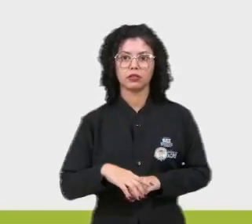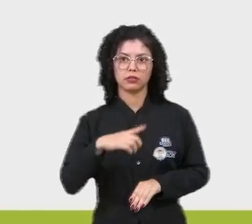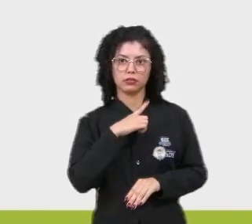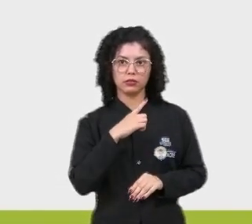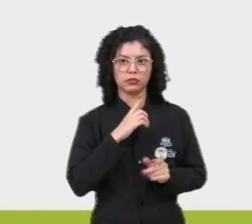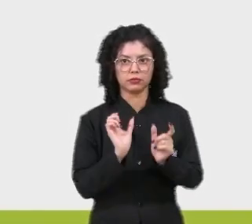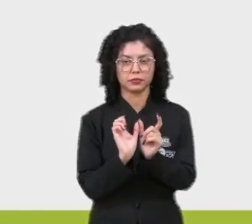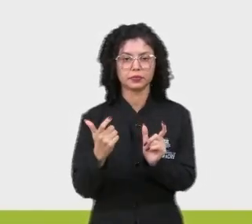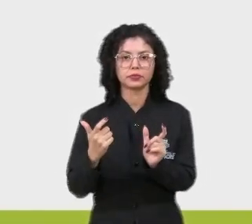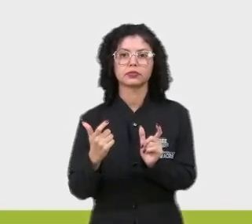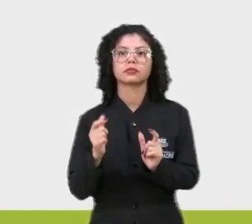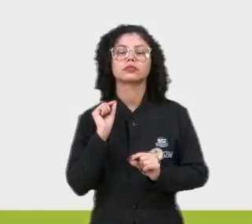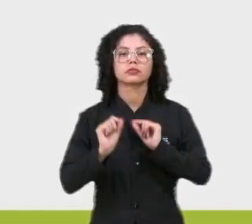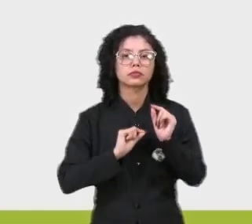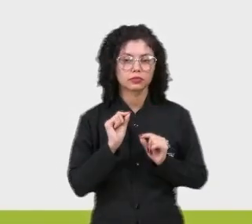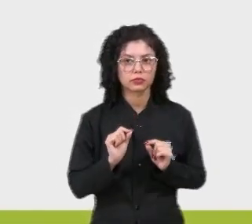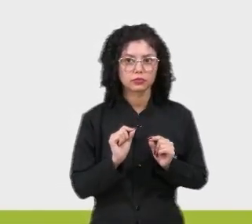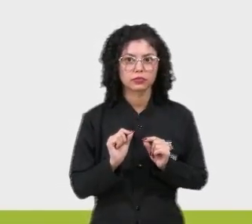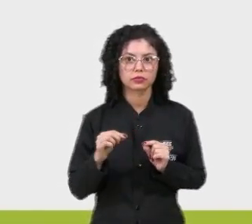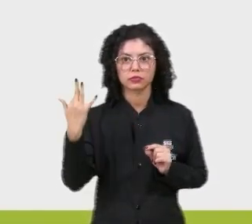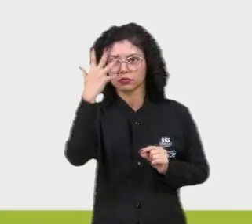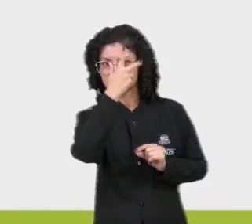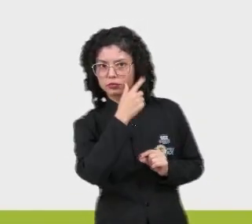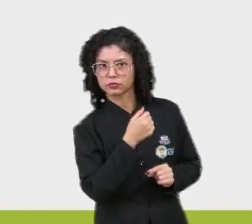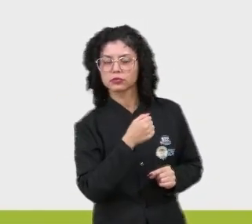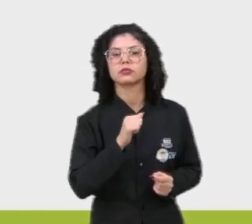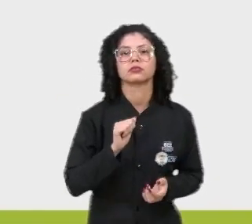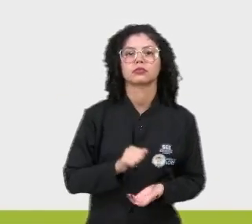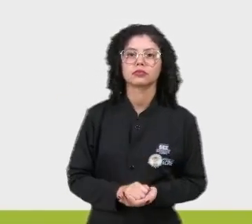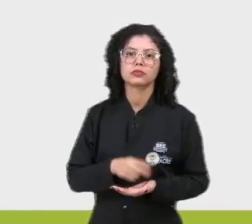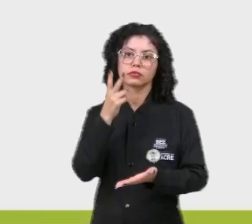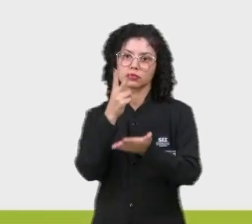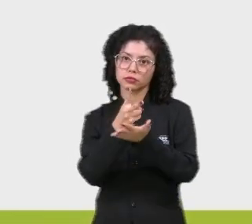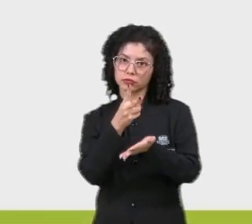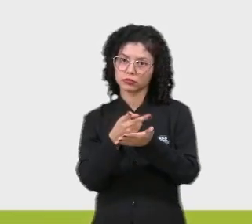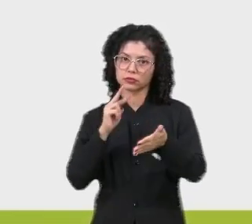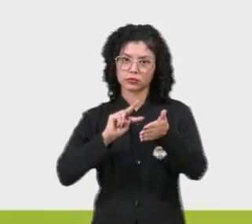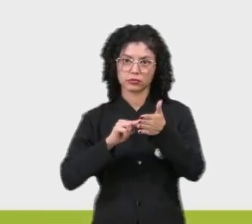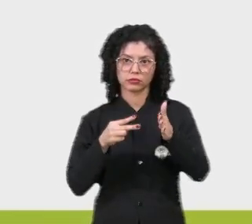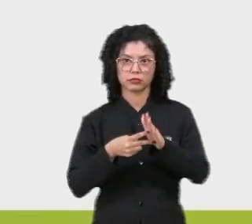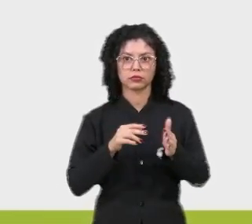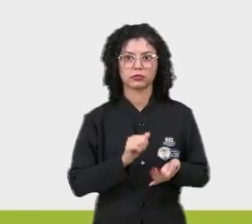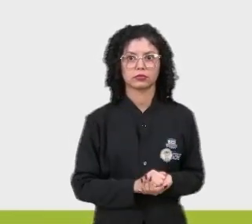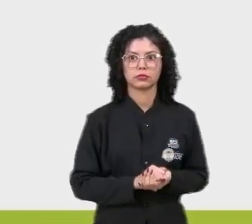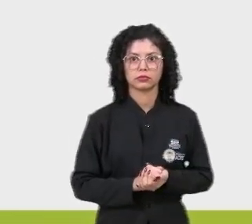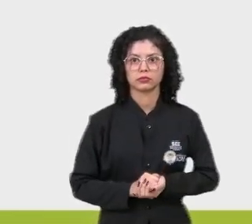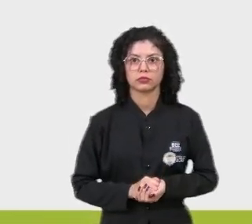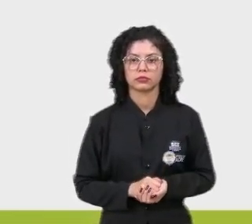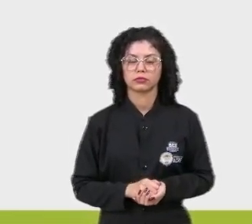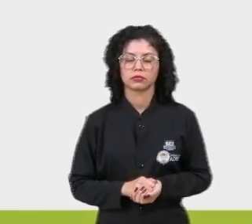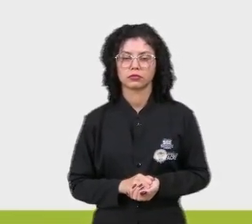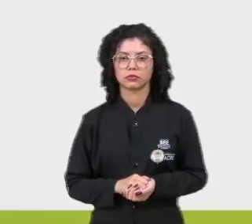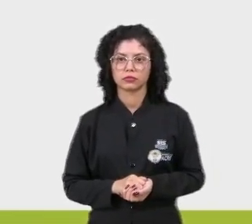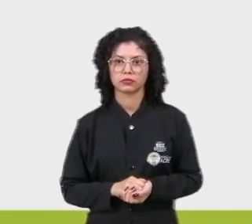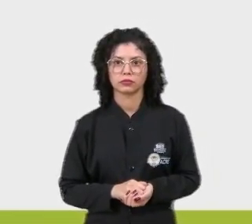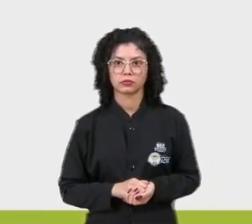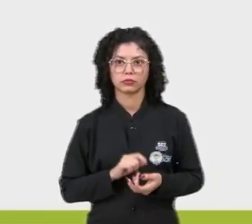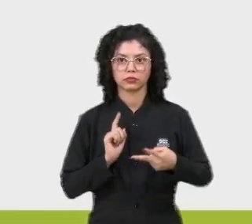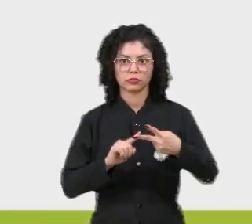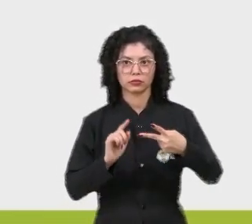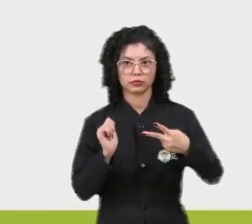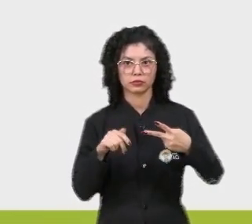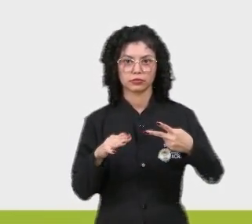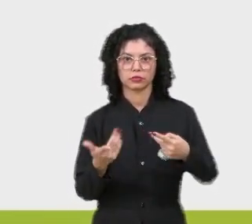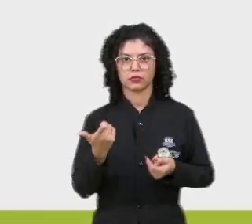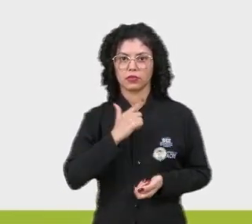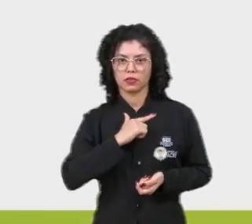sinônimos um exemplo de sinônimo belo e bonito tem o mesmo significado e antônimo eh nós temos aí